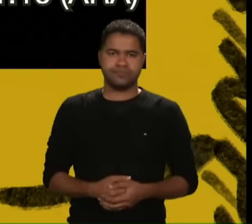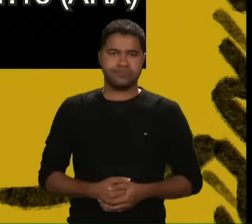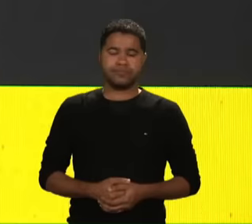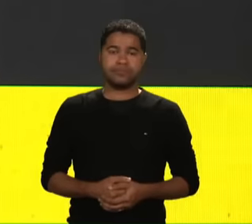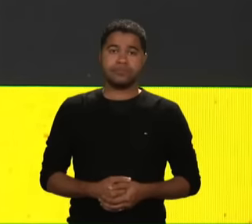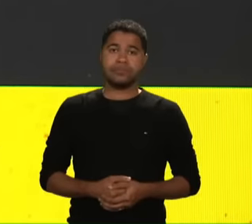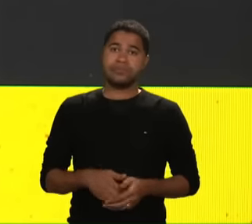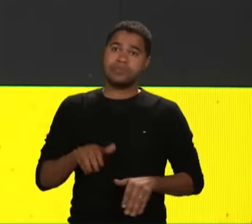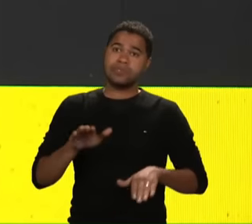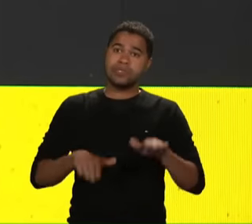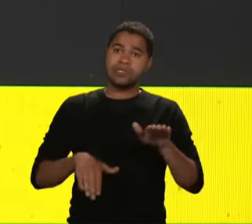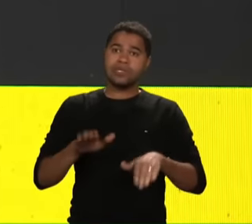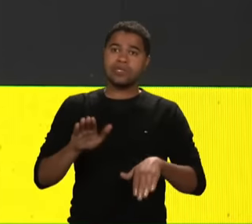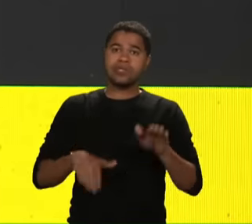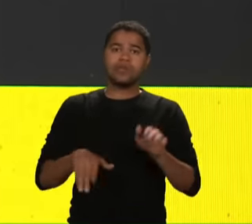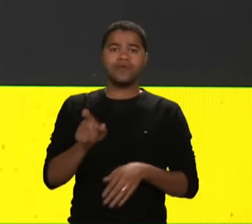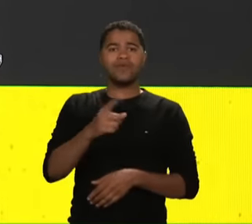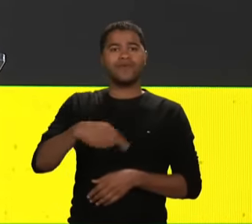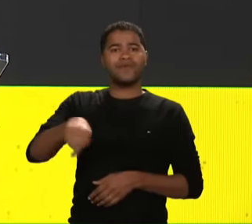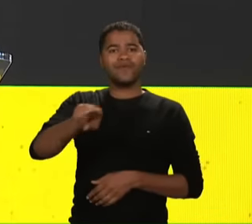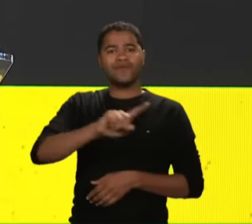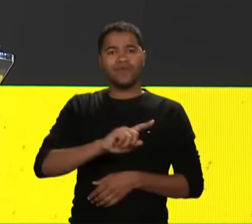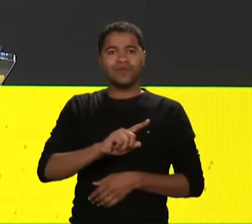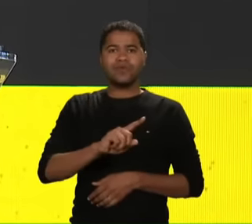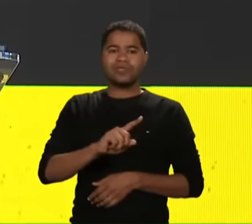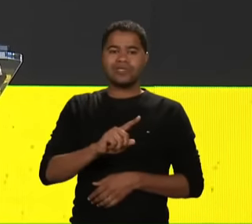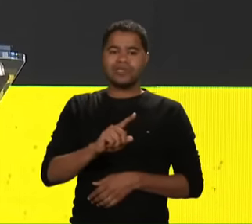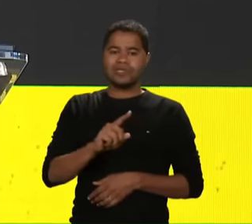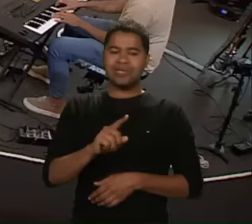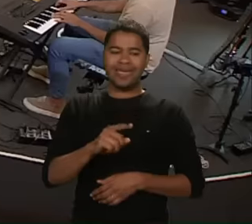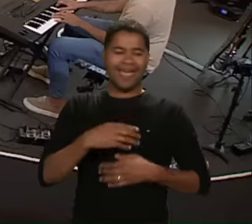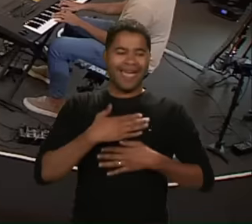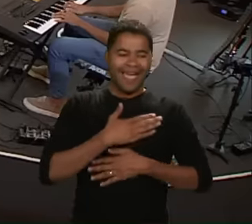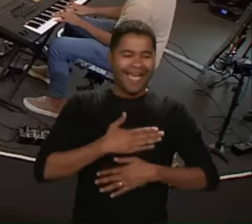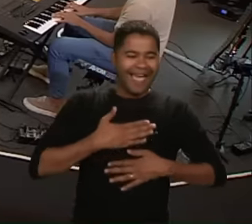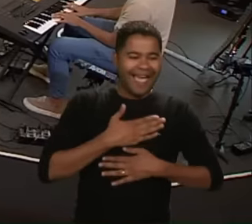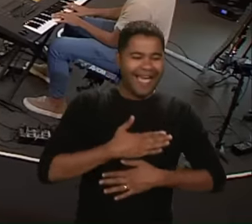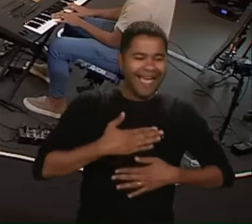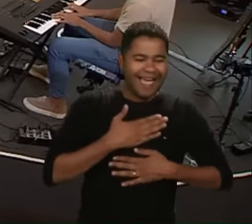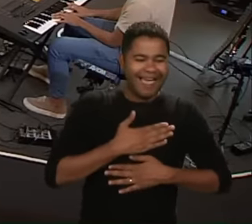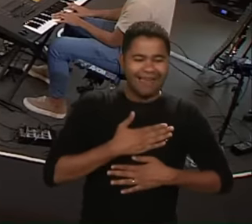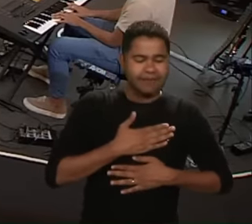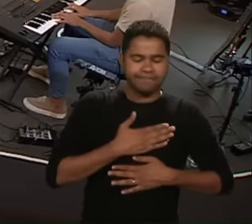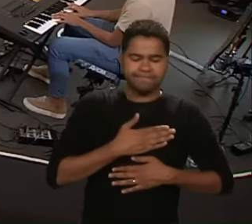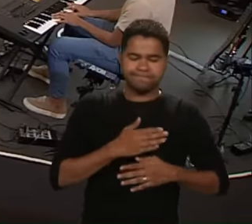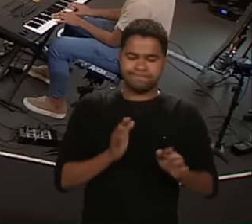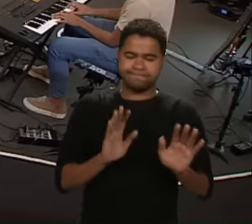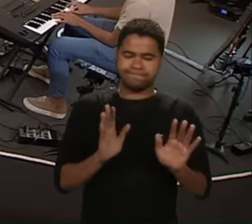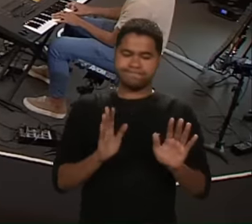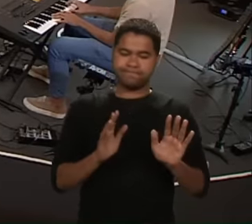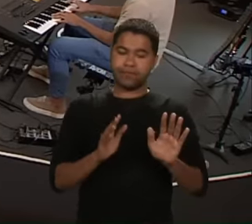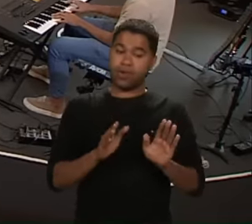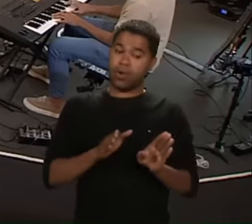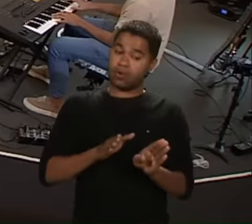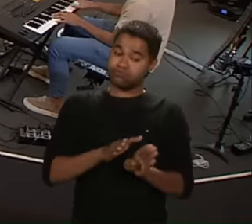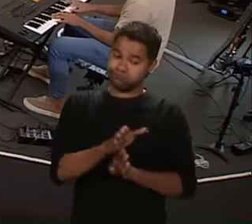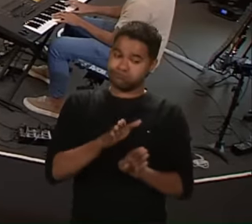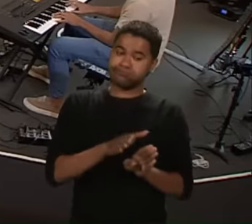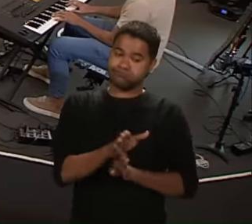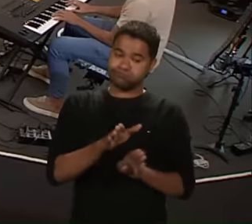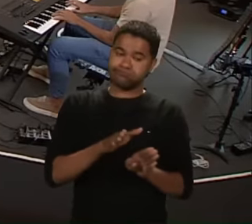E muitas vezes você tem dificuldade de agradar o seu próximo, trazendo para ele uma